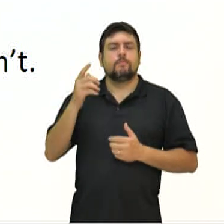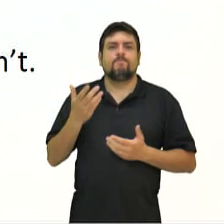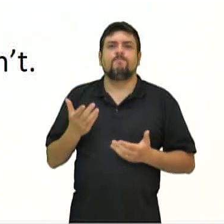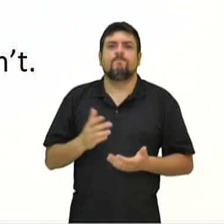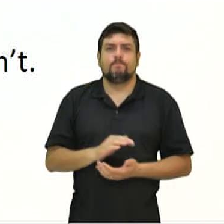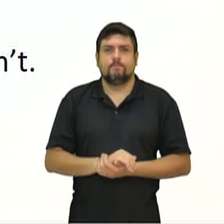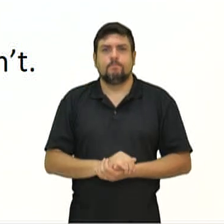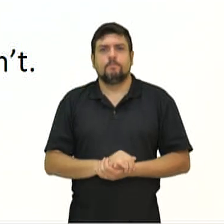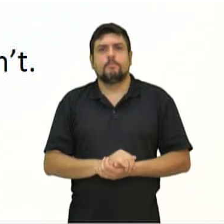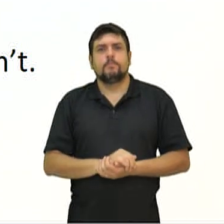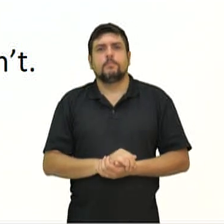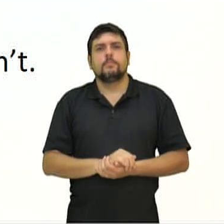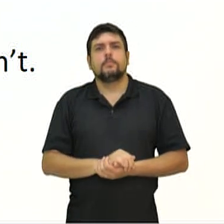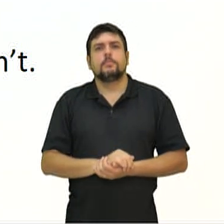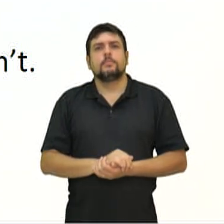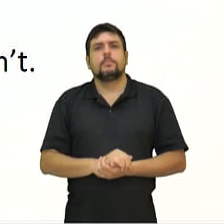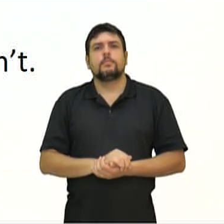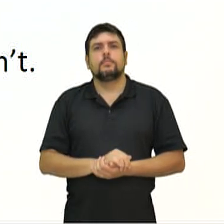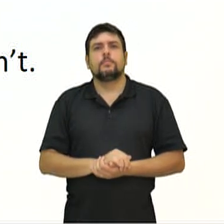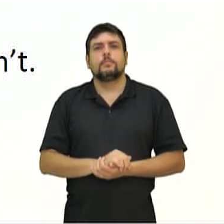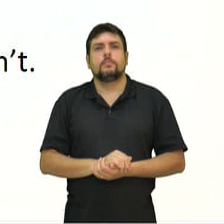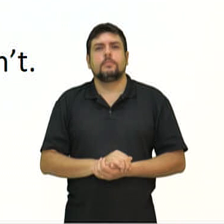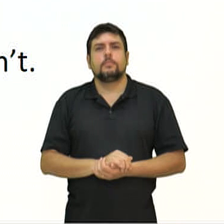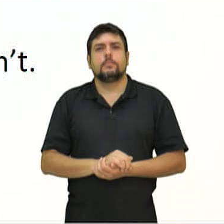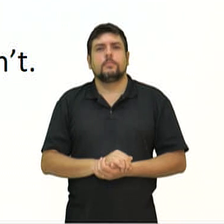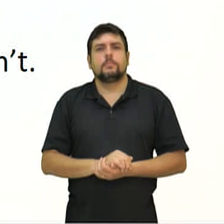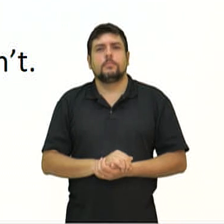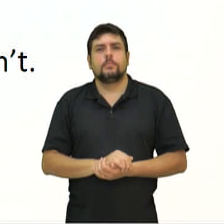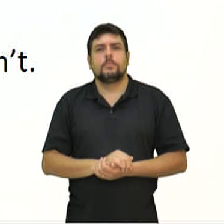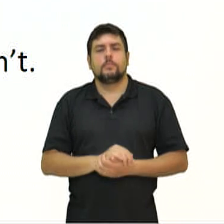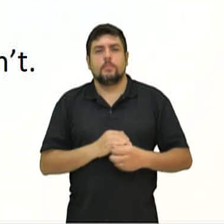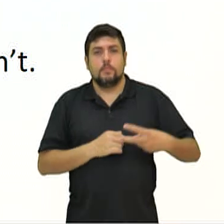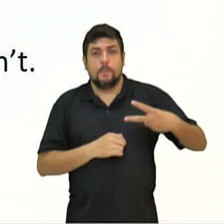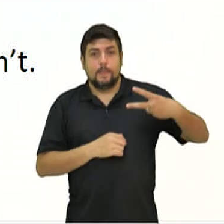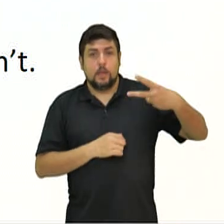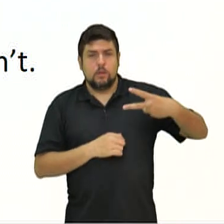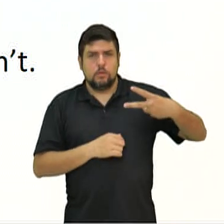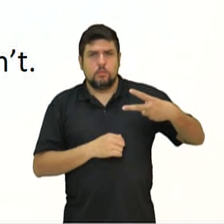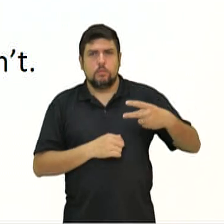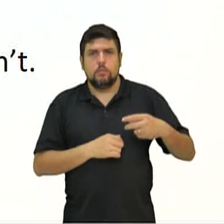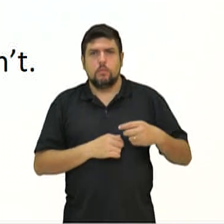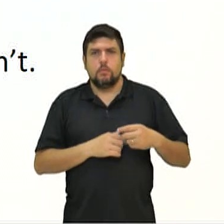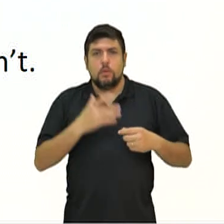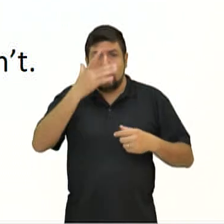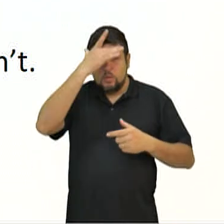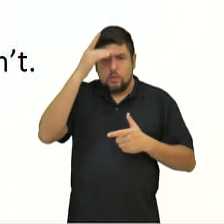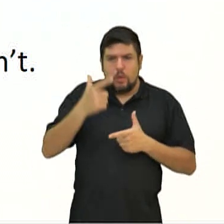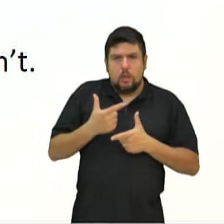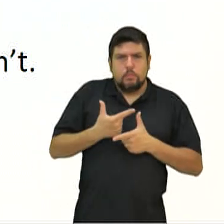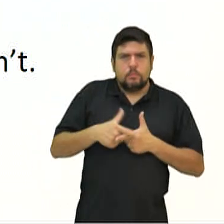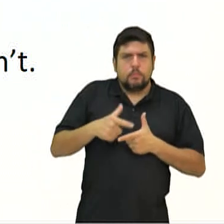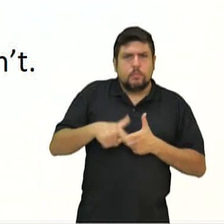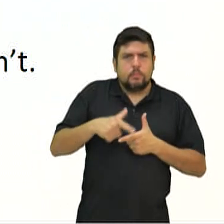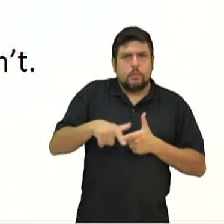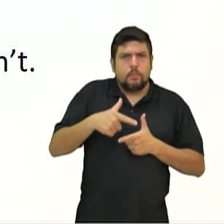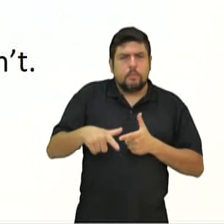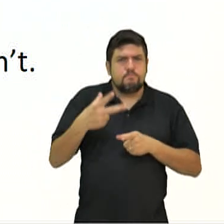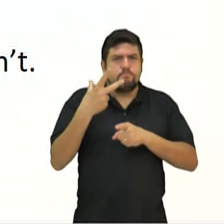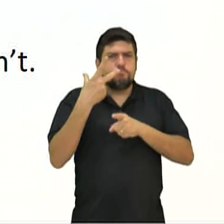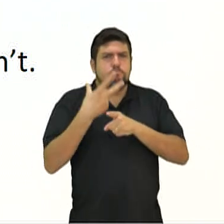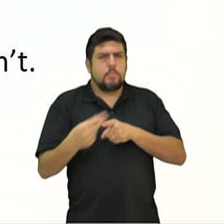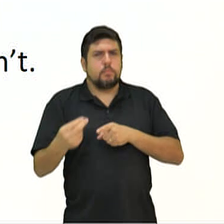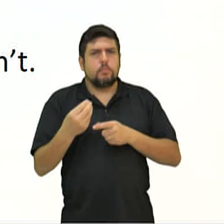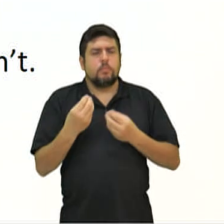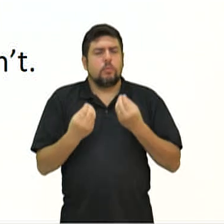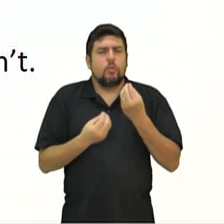get over a problem in his or her life? Como que uma pessoa consegue superar um problema na vida dela?